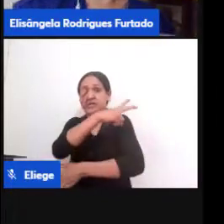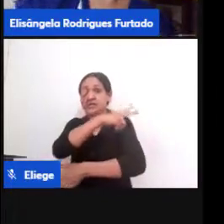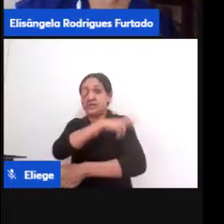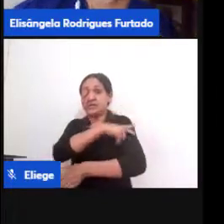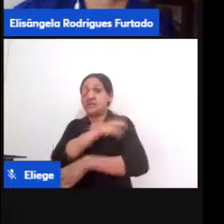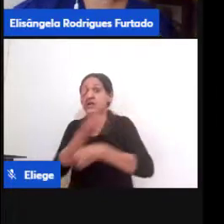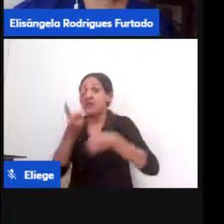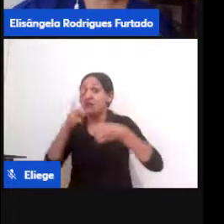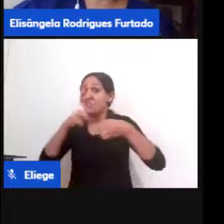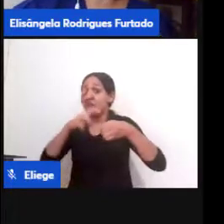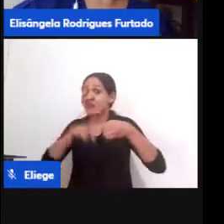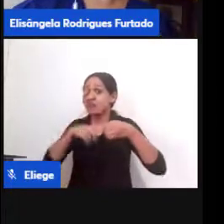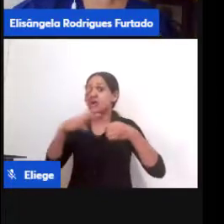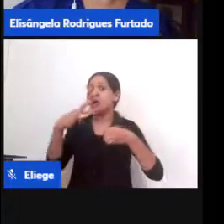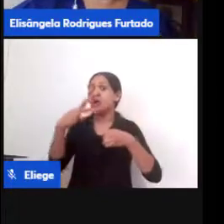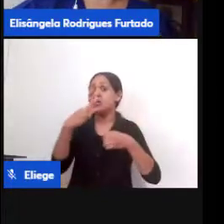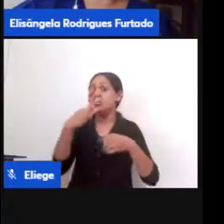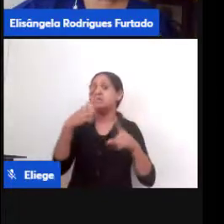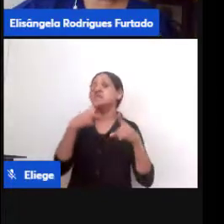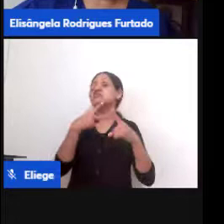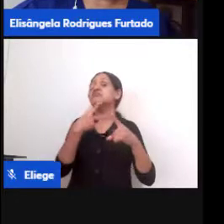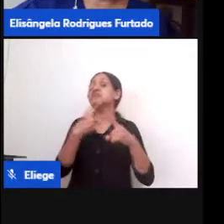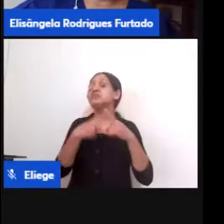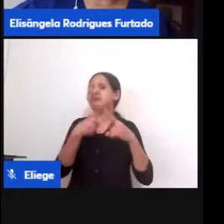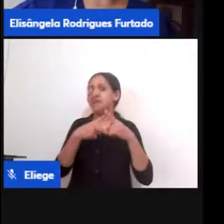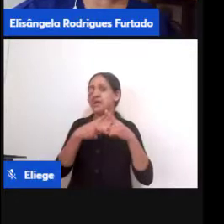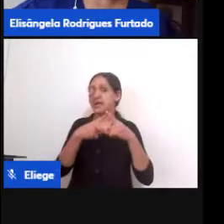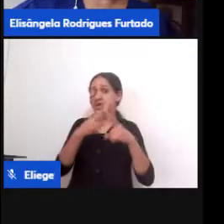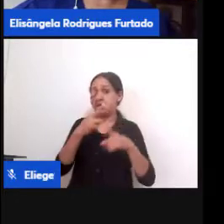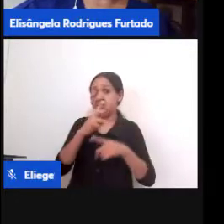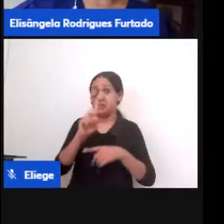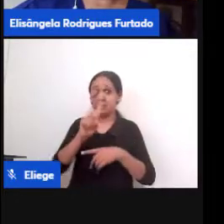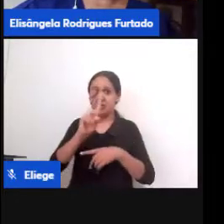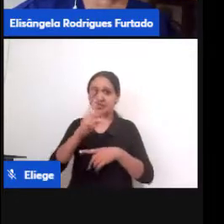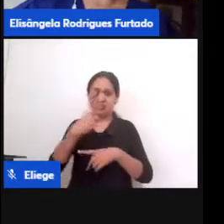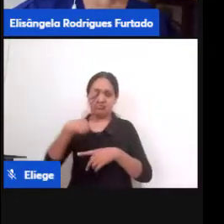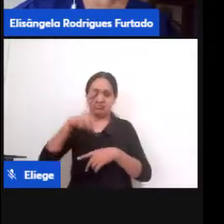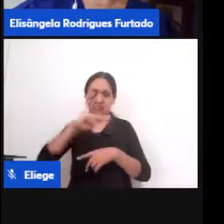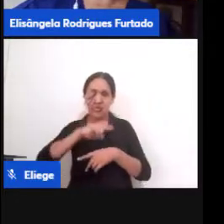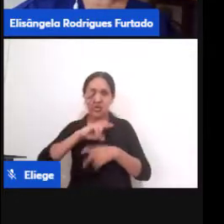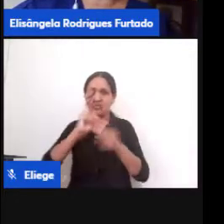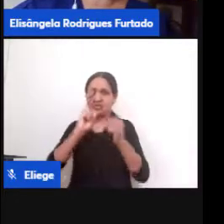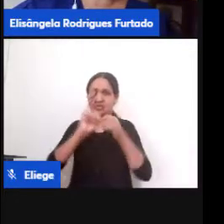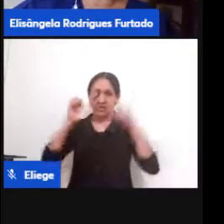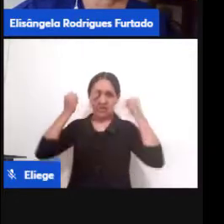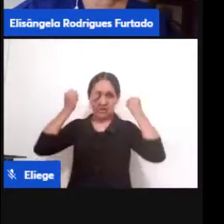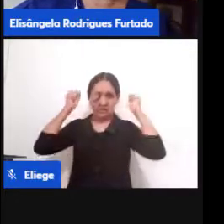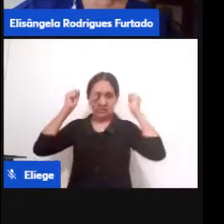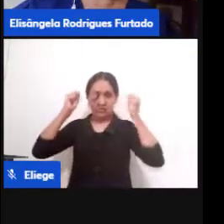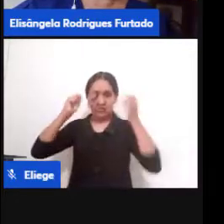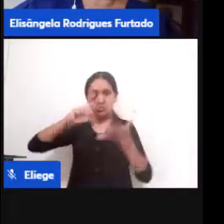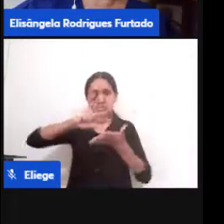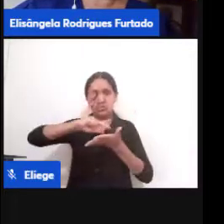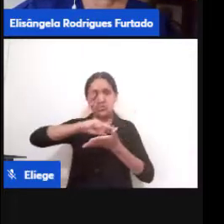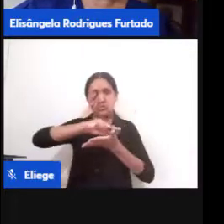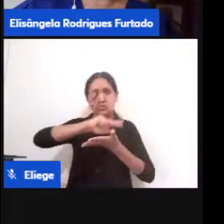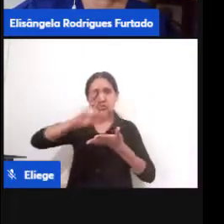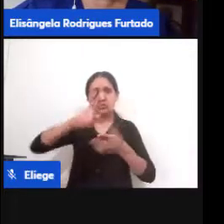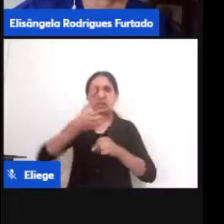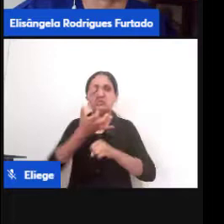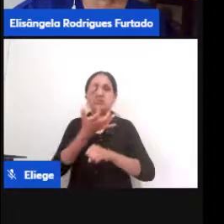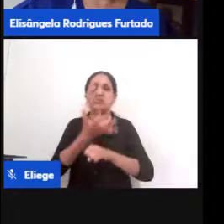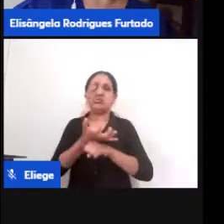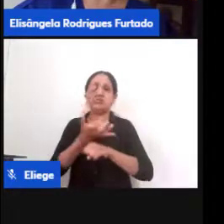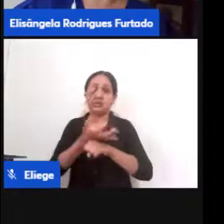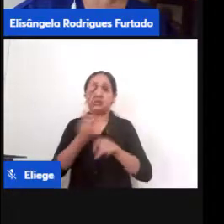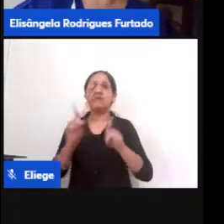conhecimentos. Porque não só nós estamos fazendo isso, professores de educação física, como todos os professores de sala de aula estão fazendo